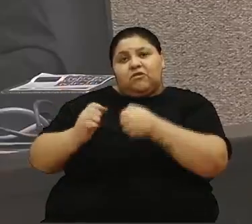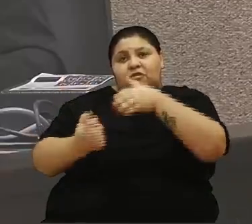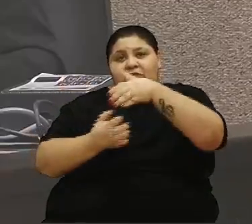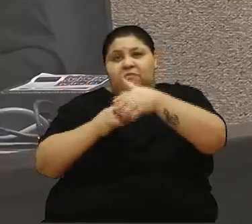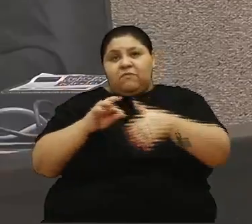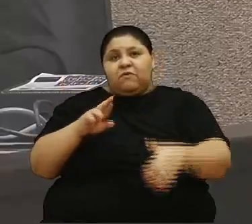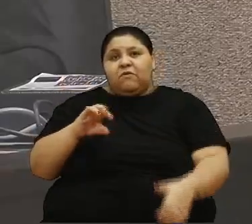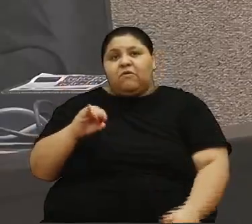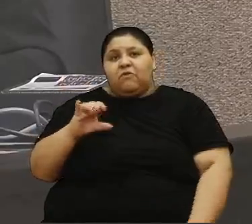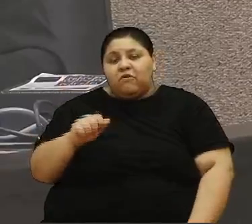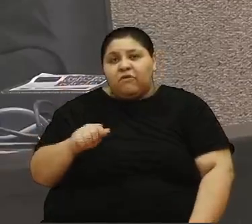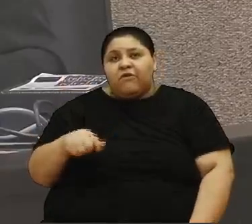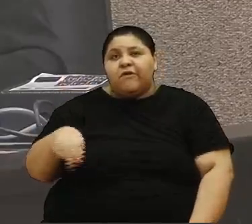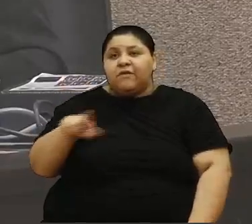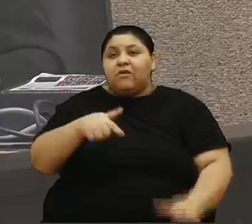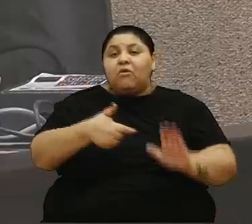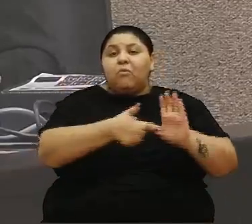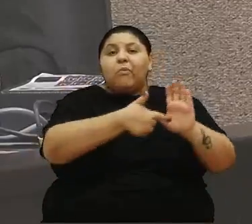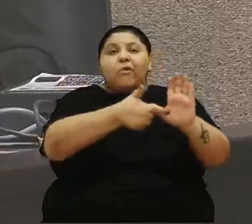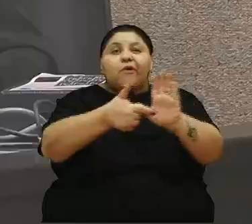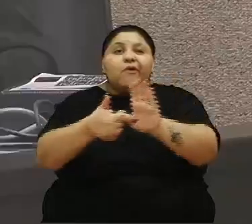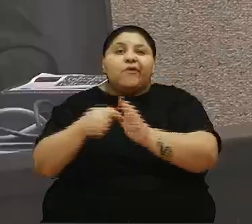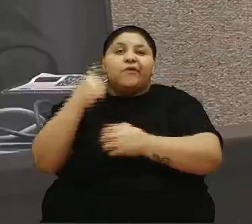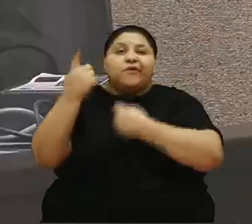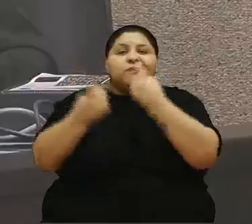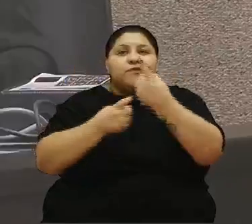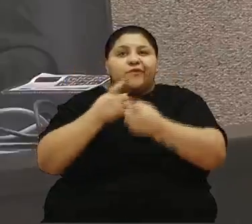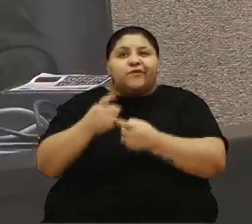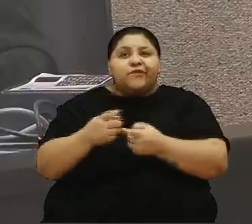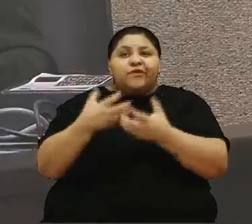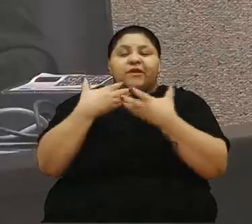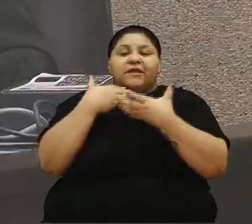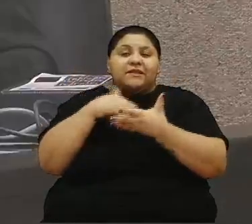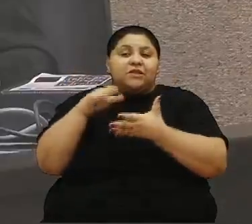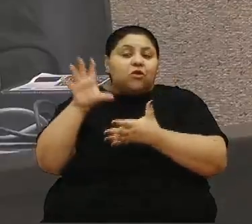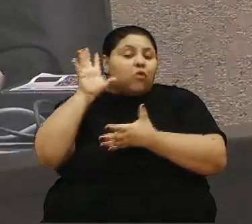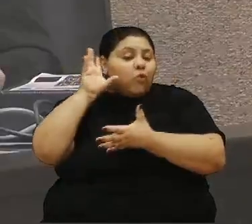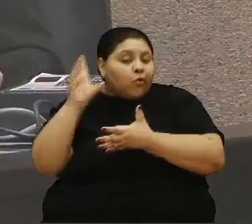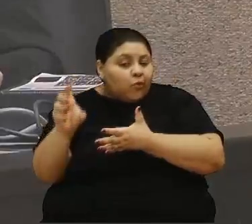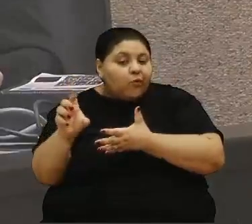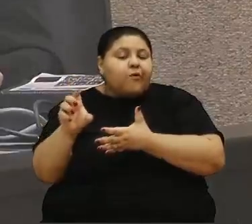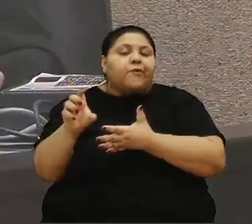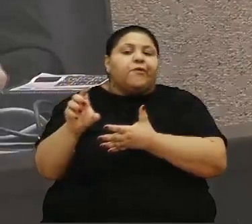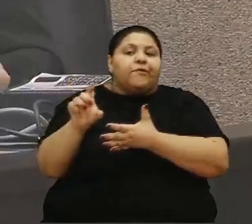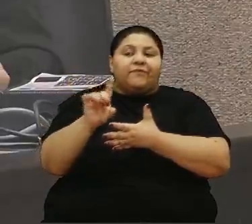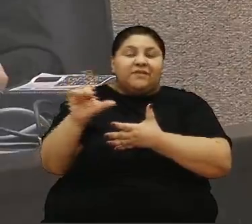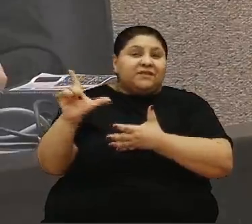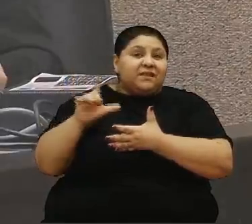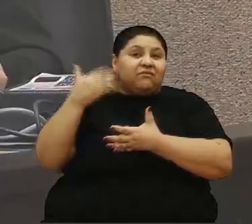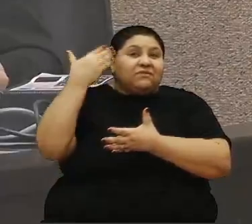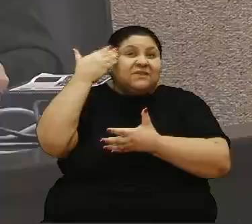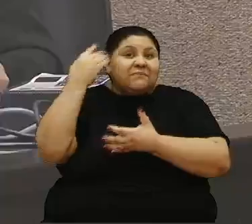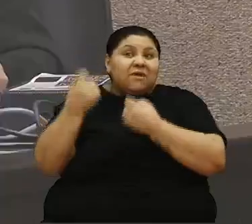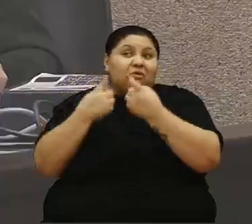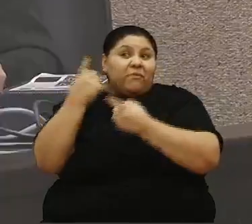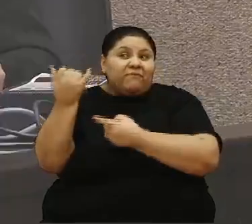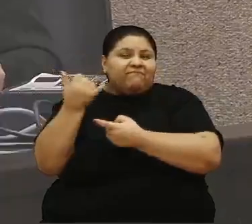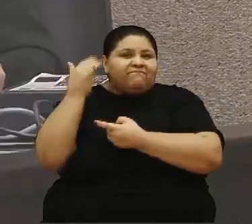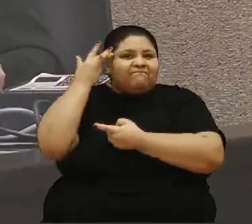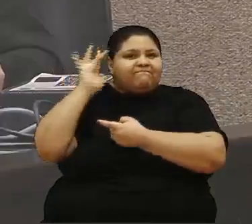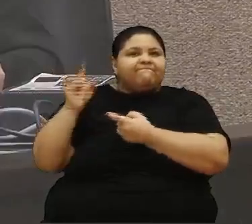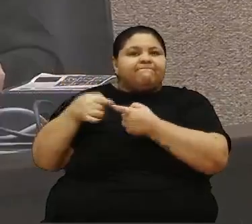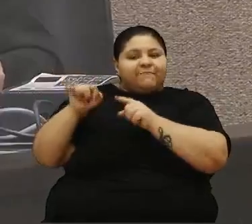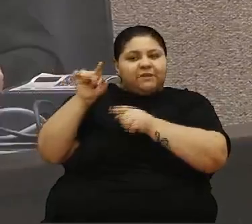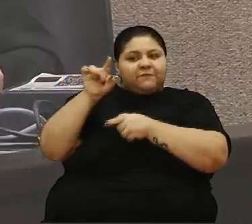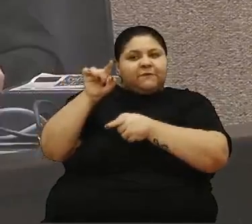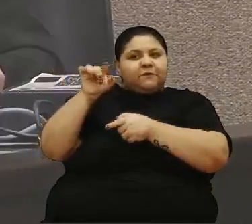Então levamos algumas preocupações, a secretária nos ouviu atentamente, disse que algumas coisas ela não tinha o conhecimento, mas vai